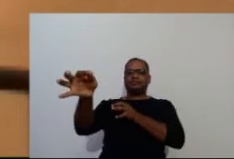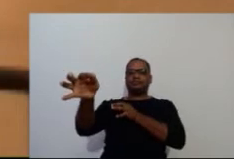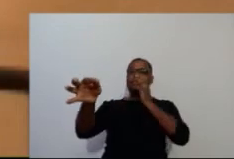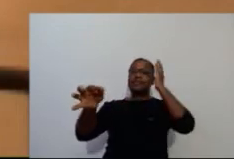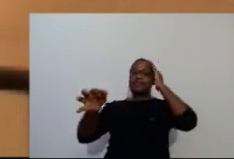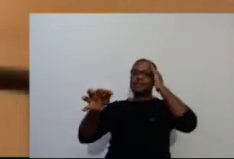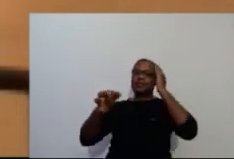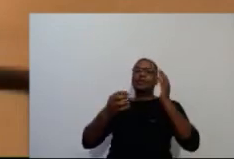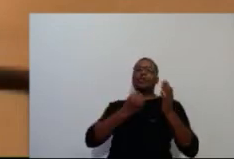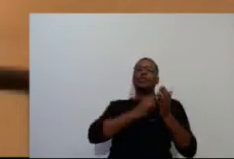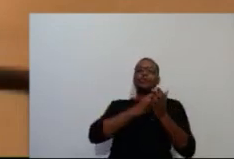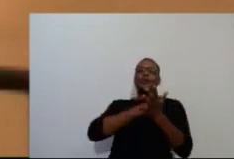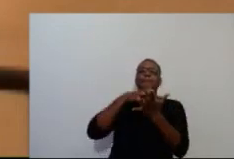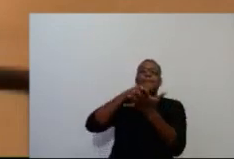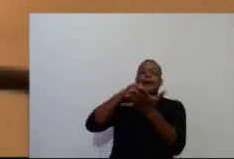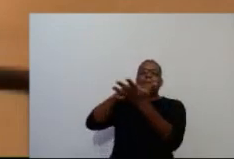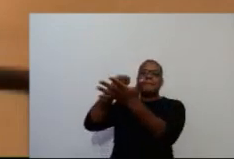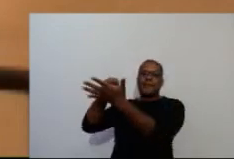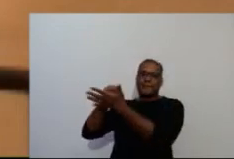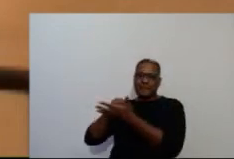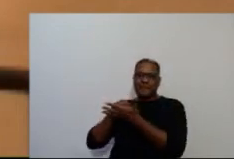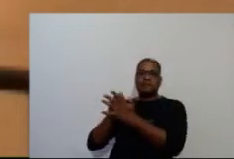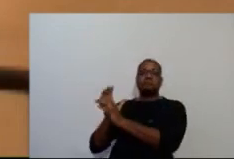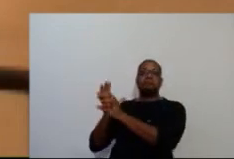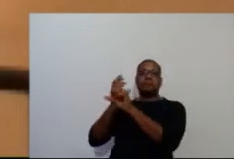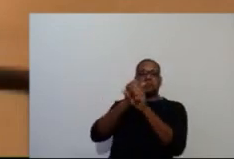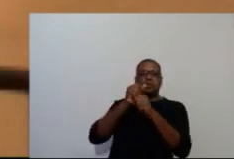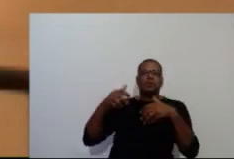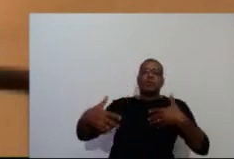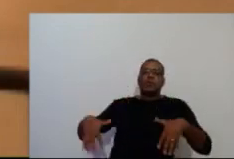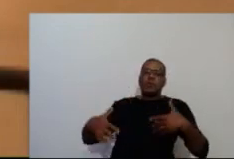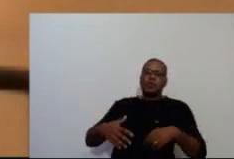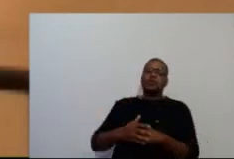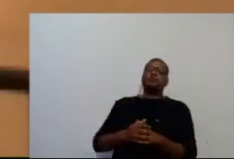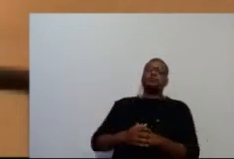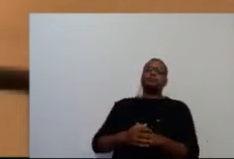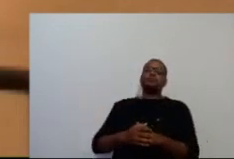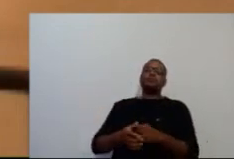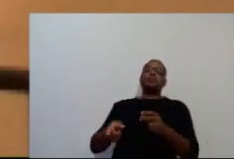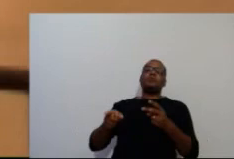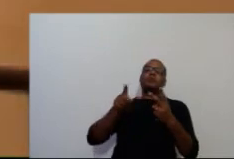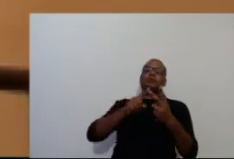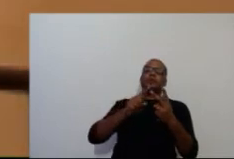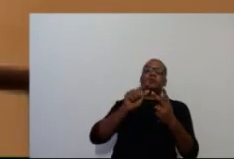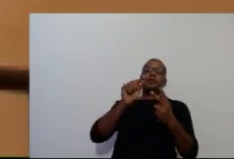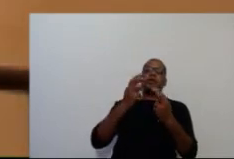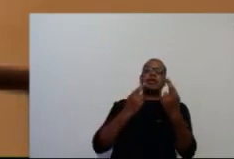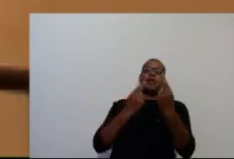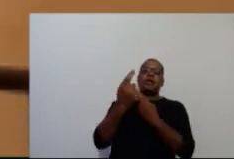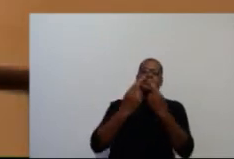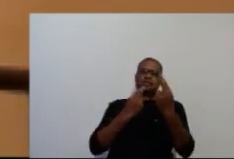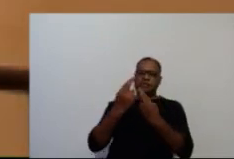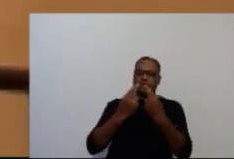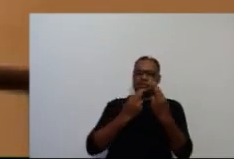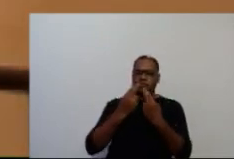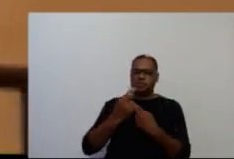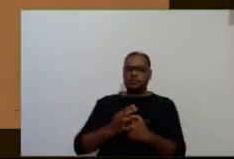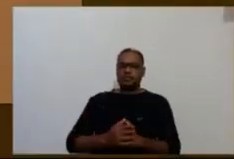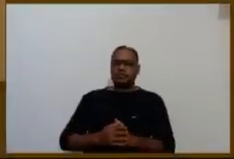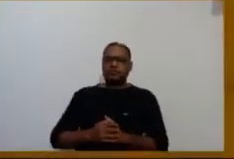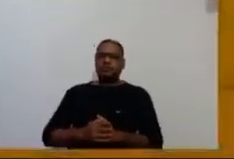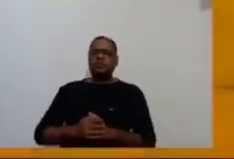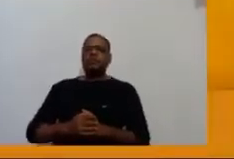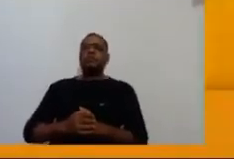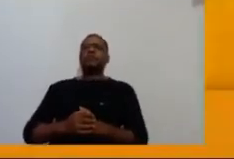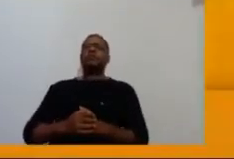de acordo com o planejamento. O outro é a relação entre os números, né, que o Senac oferece presencialmente e a